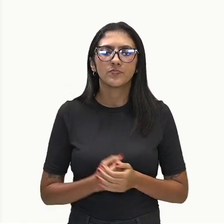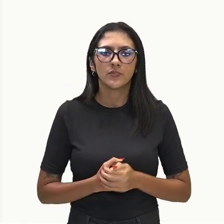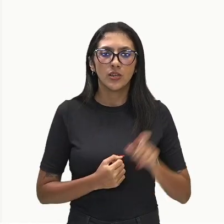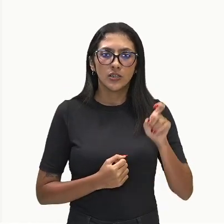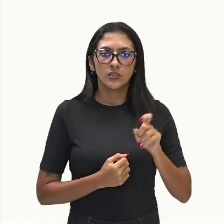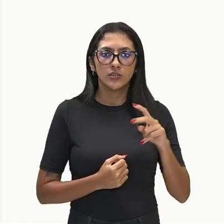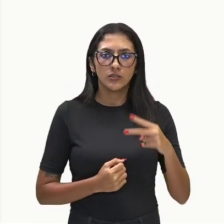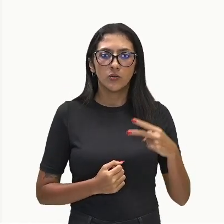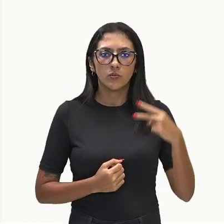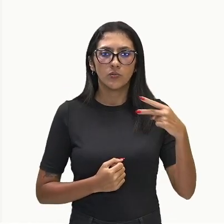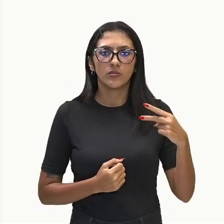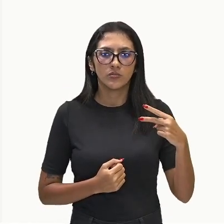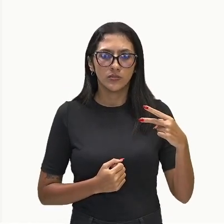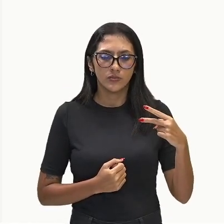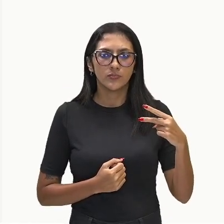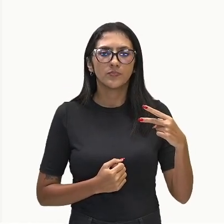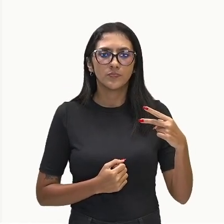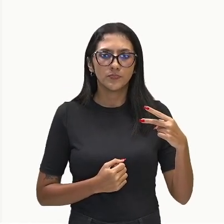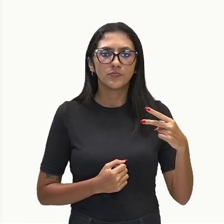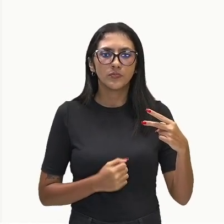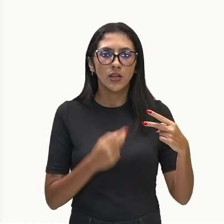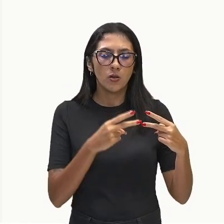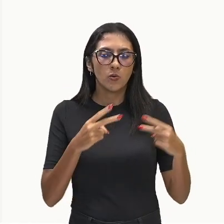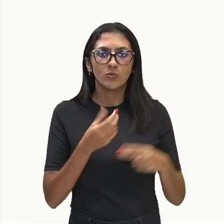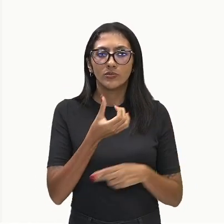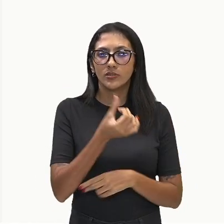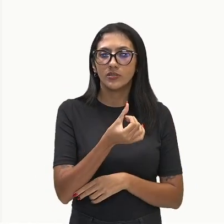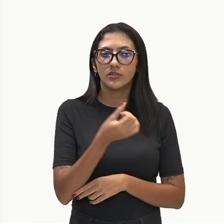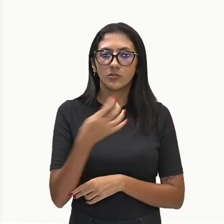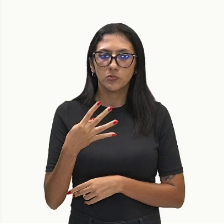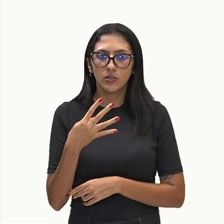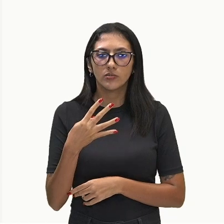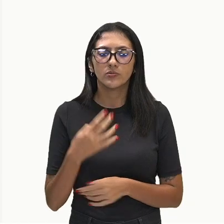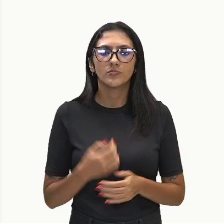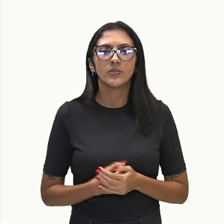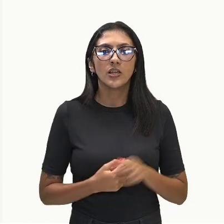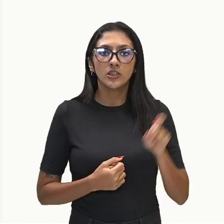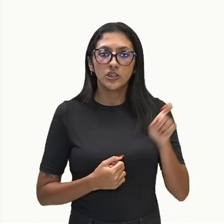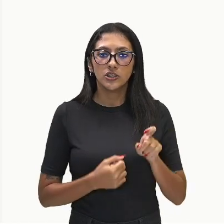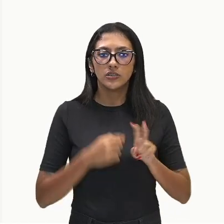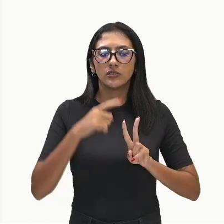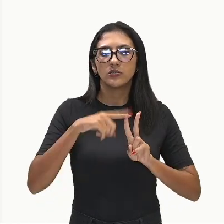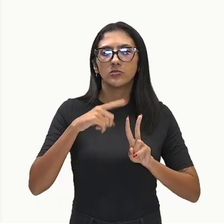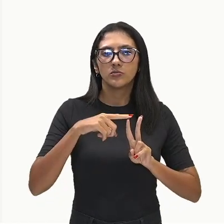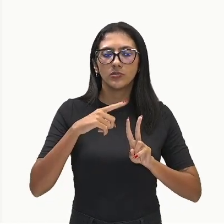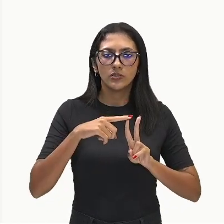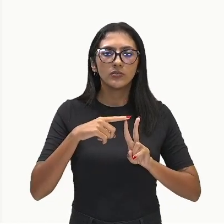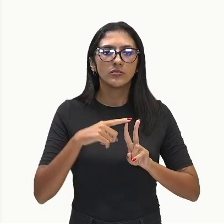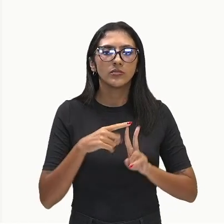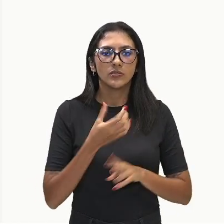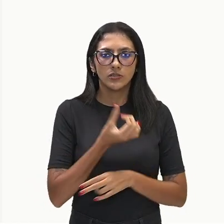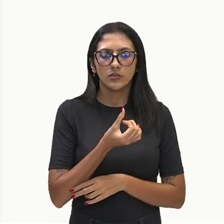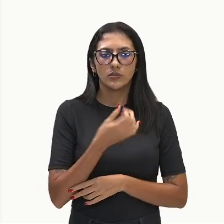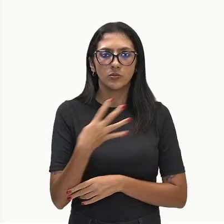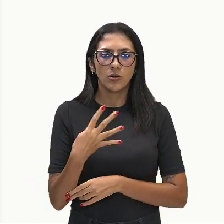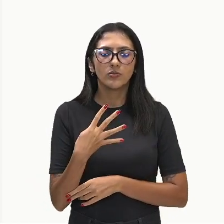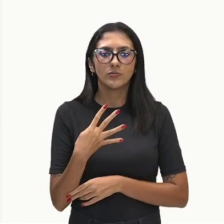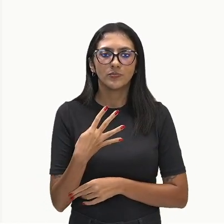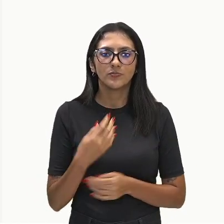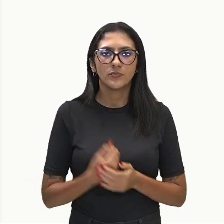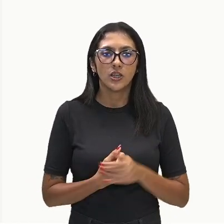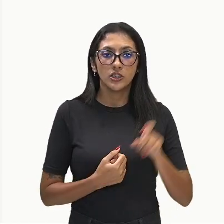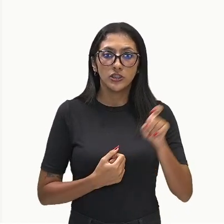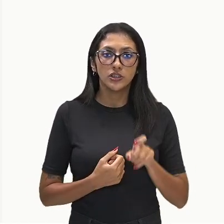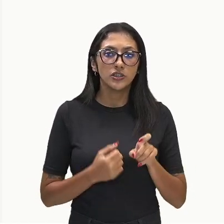a x ao quadrado. Então, x ao quadrado é igual a 64, x é igual a raiz de 64. Que é